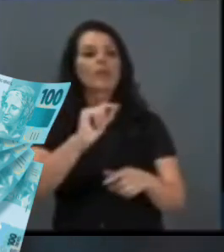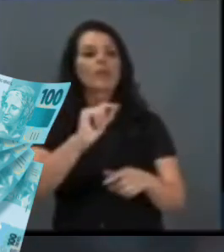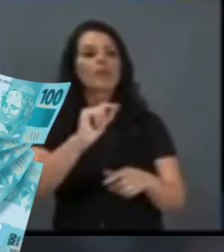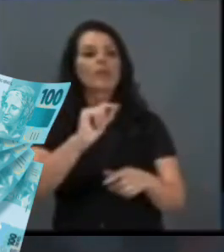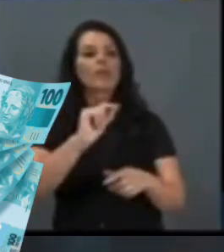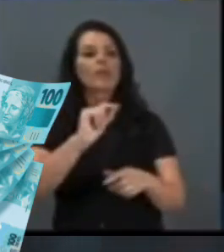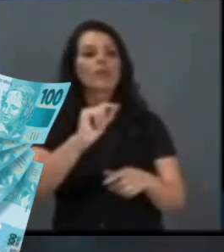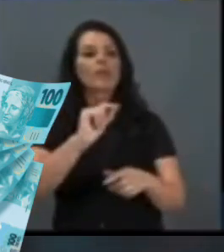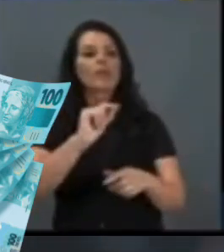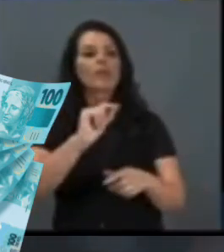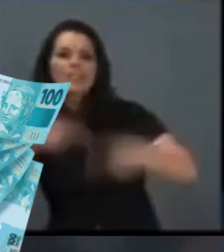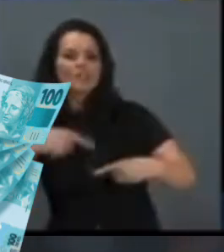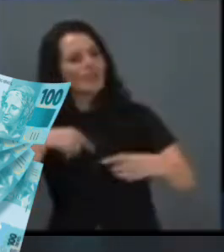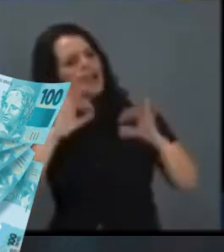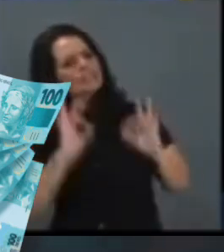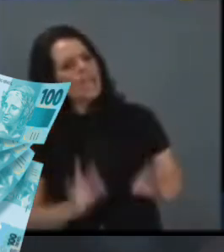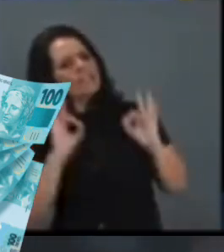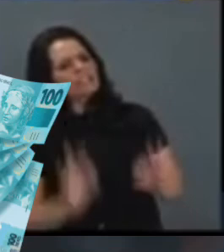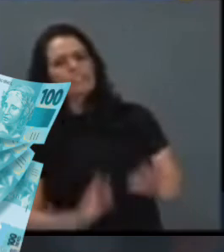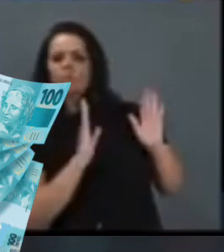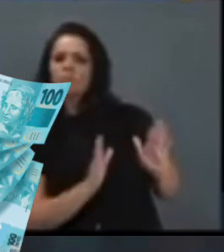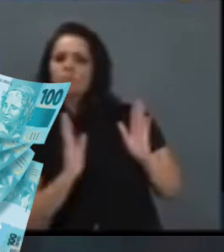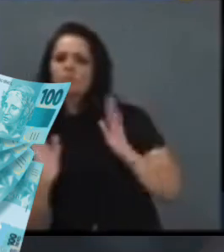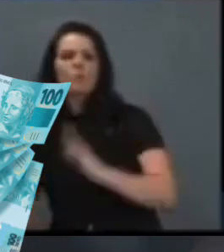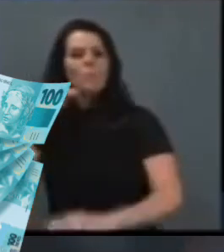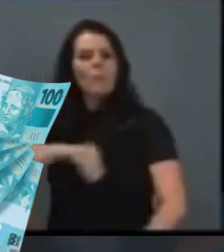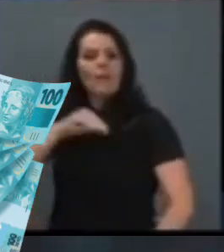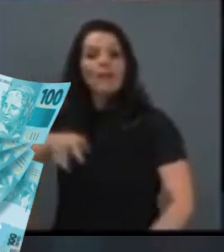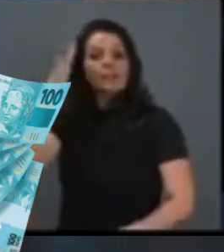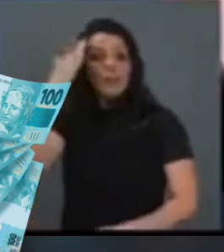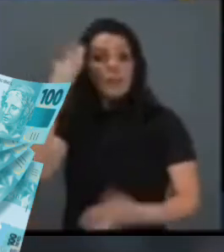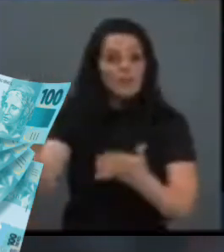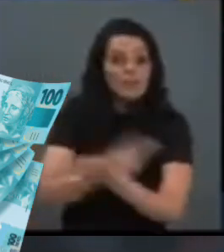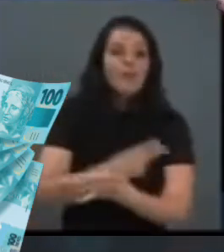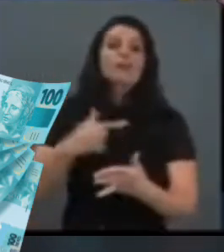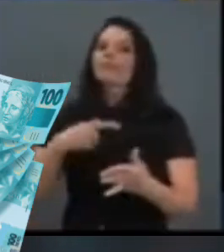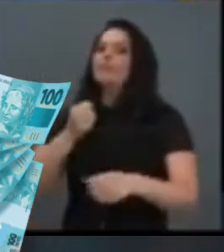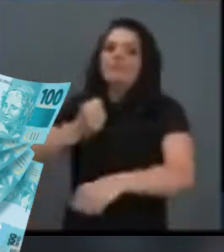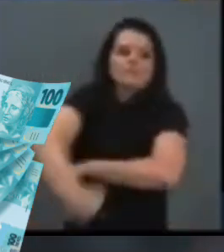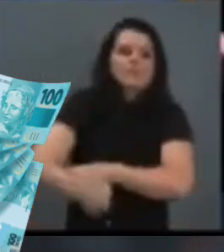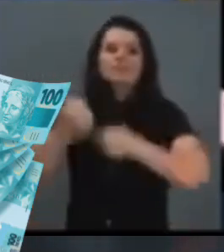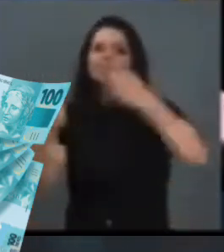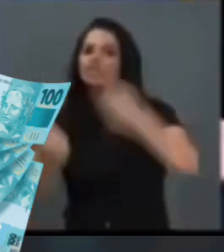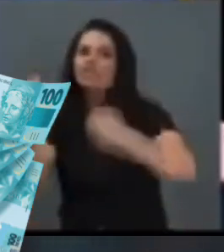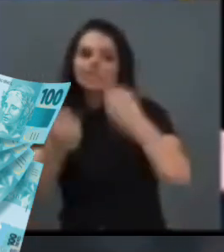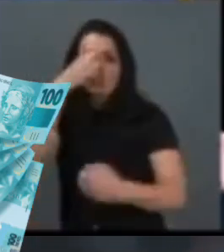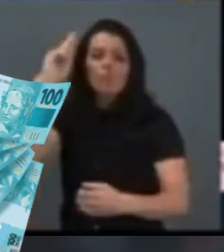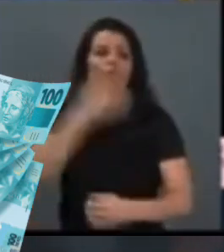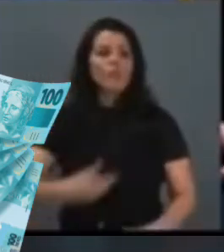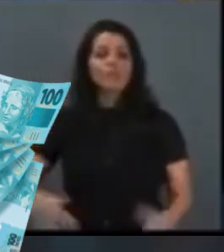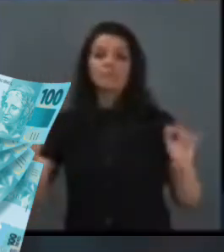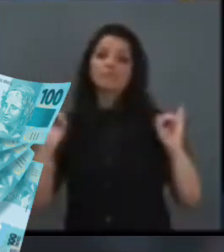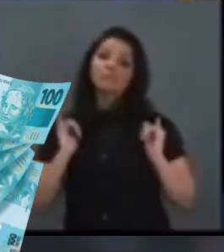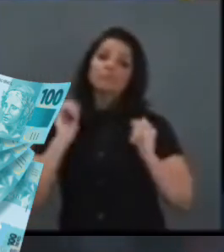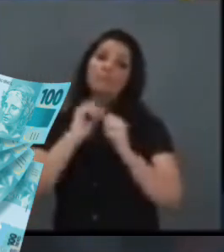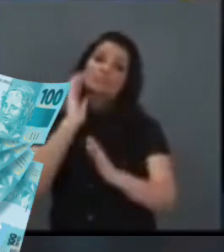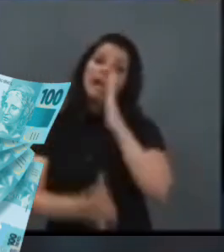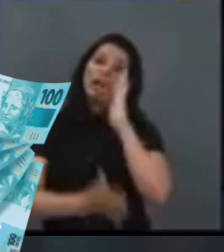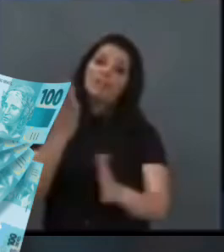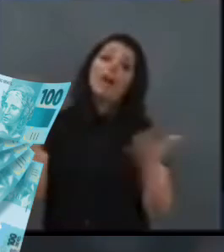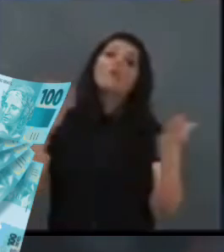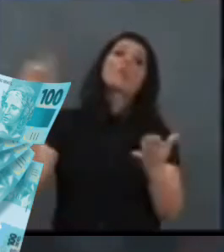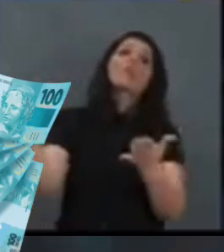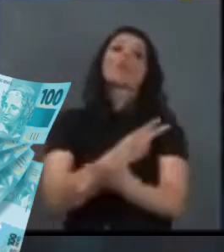políticos, em dia, aí sabe o que muitos fizeram? Teve que ir pro aplicativo, teve que se virar, porque o governo não fazia nada, né, aí foi se virar, e